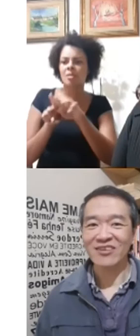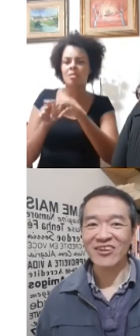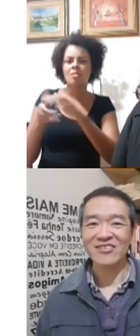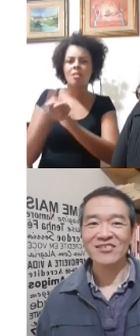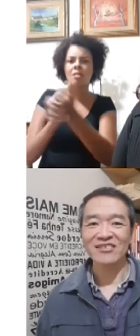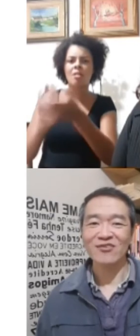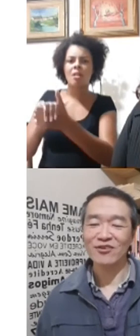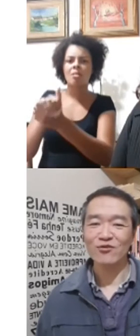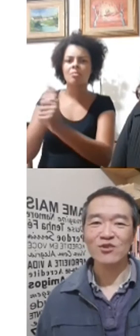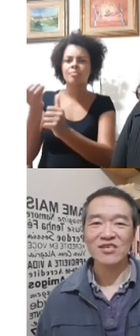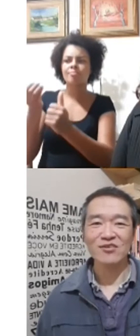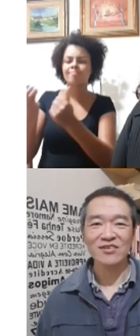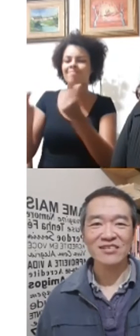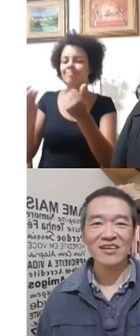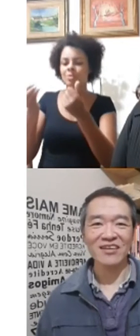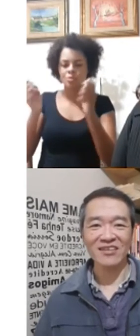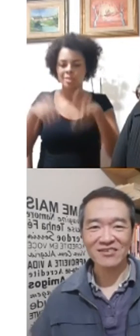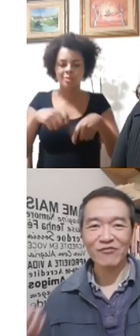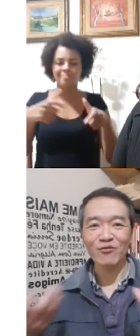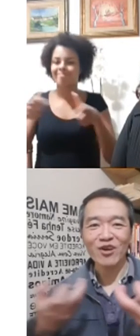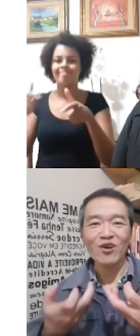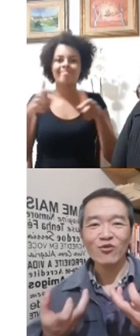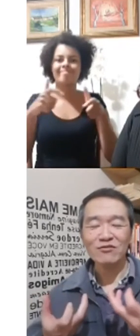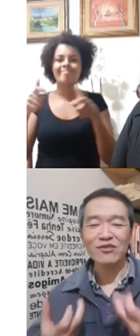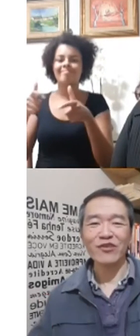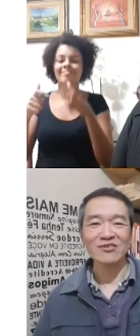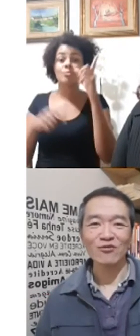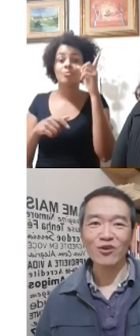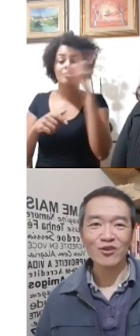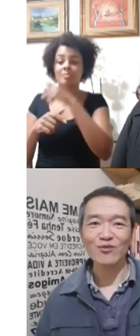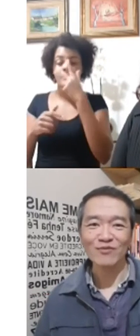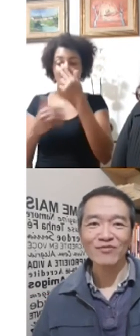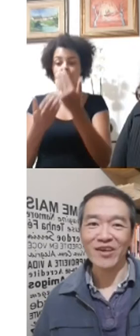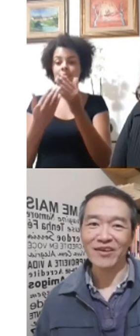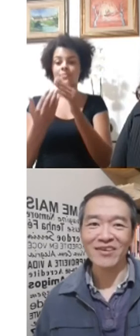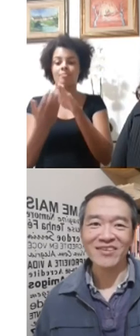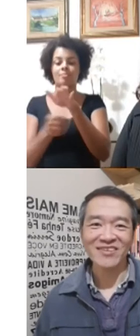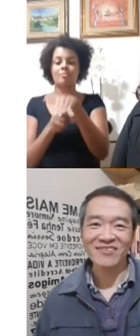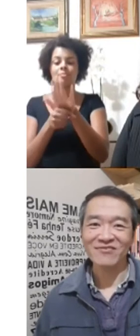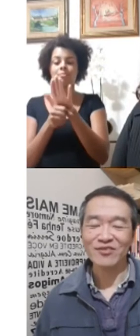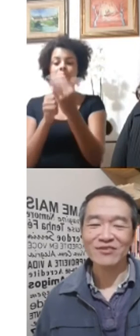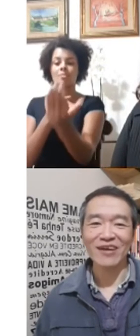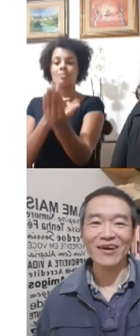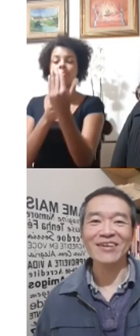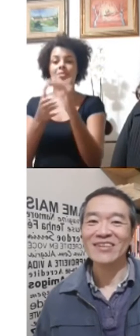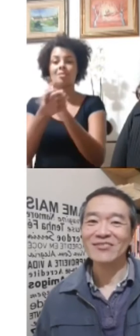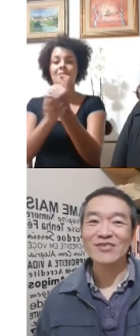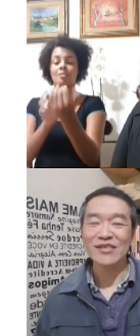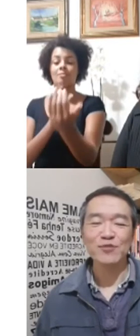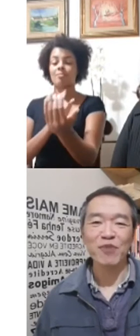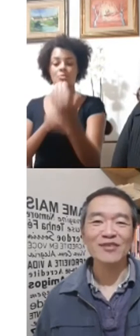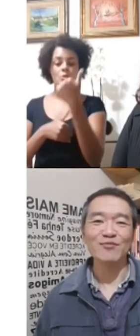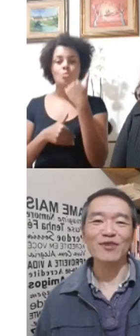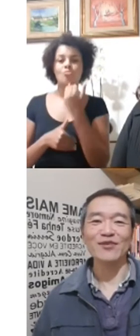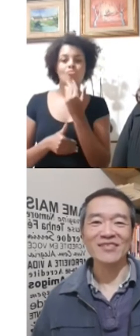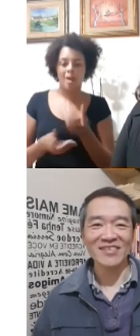lavabo, eu não conseguia utilizar, né? Que eles estavam um de frente do outro, né? E não